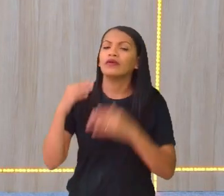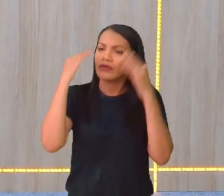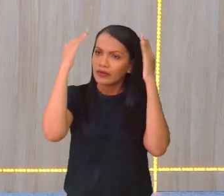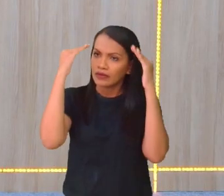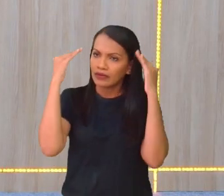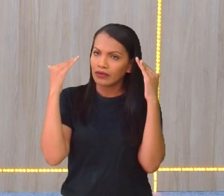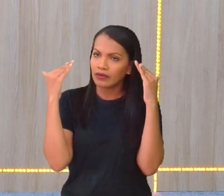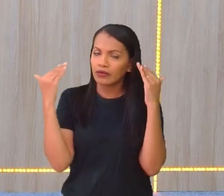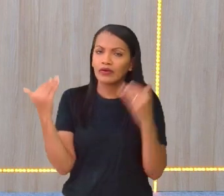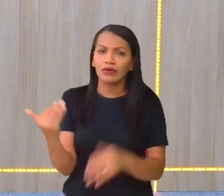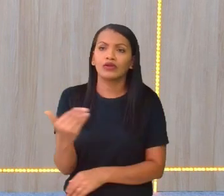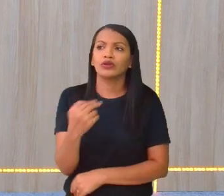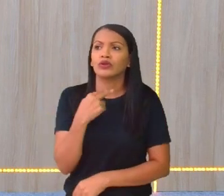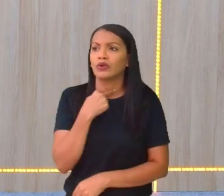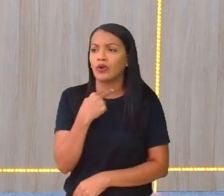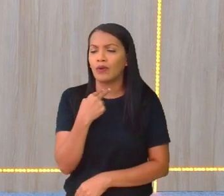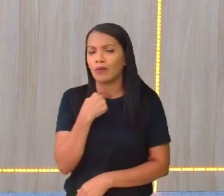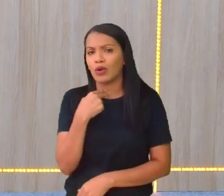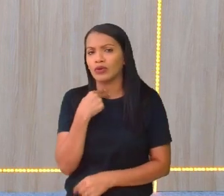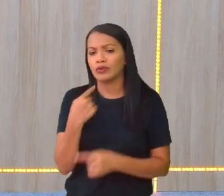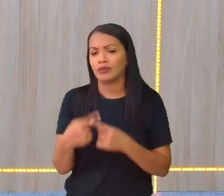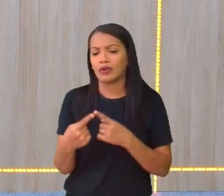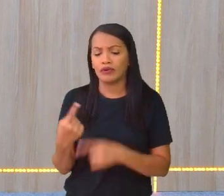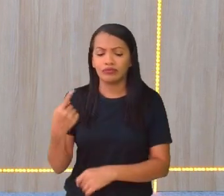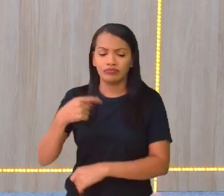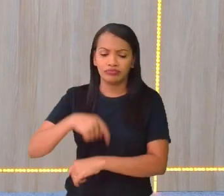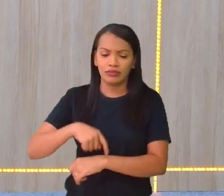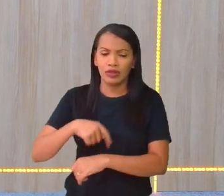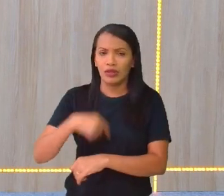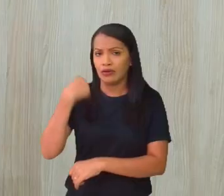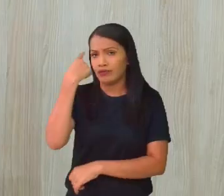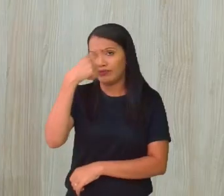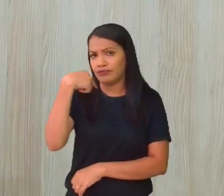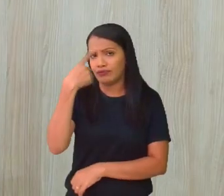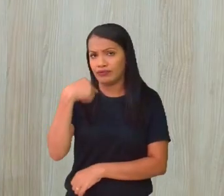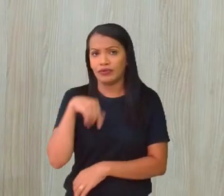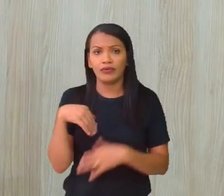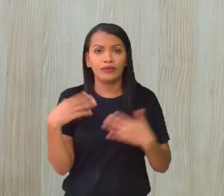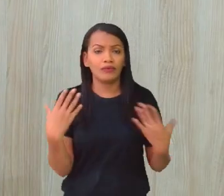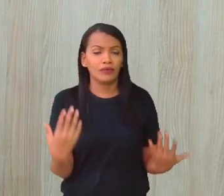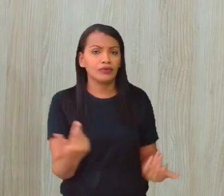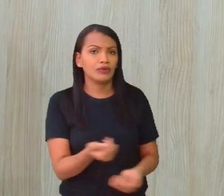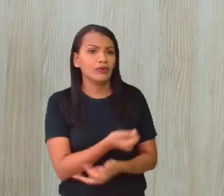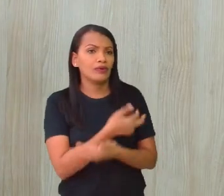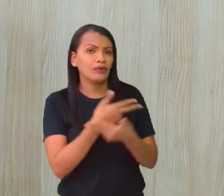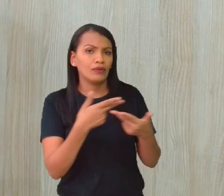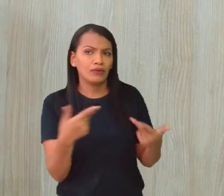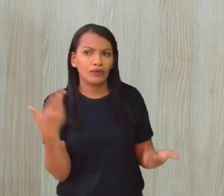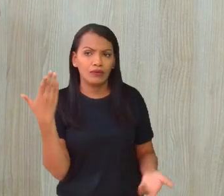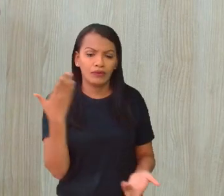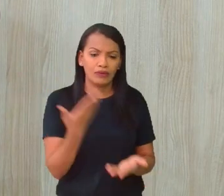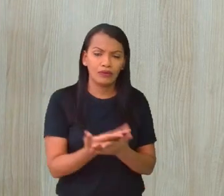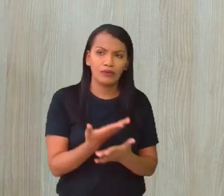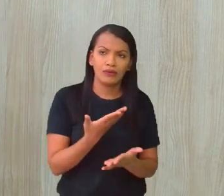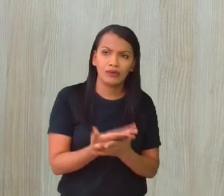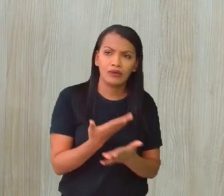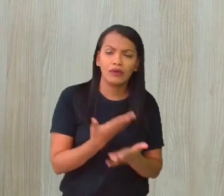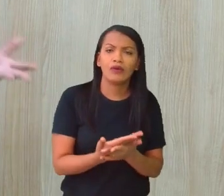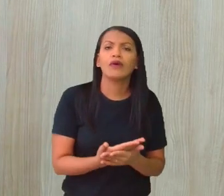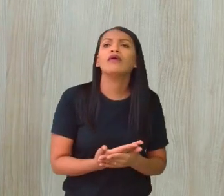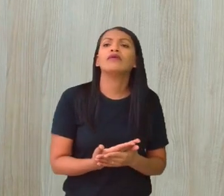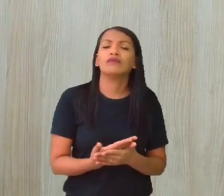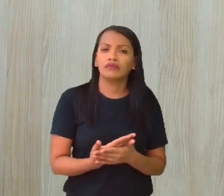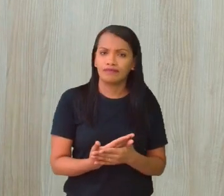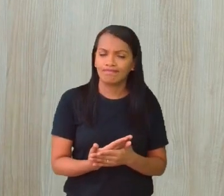falar muito, porque o nosso tempo voou. Infelizmente, né? quando a gente aborda coisas assim, né, a aula às vezes engata e a